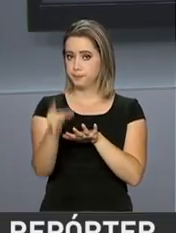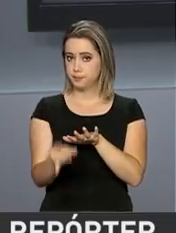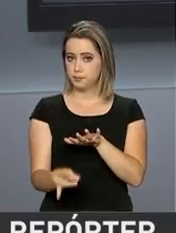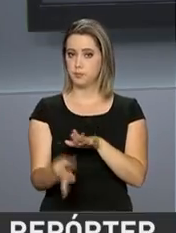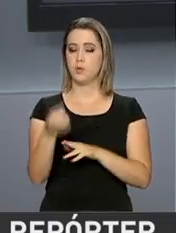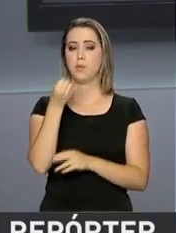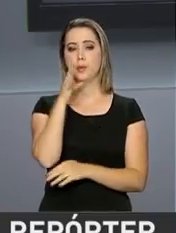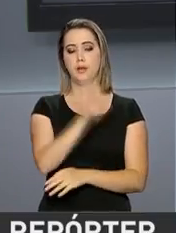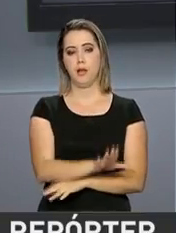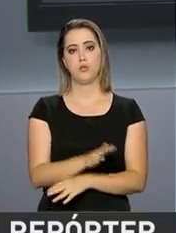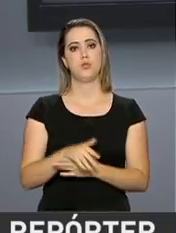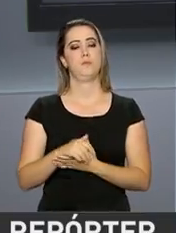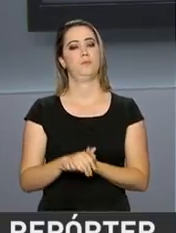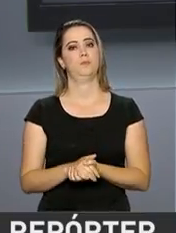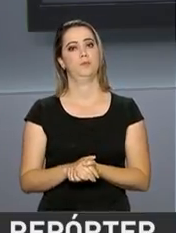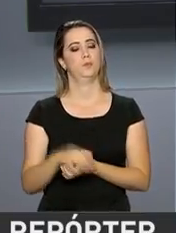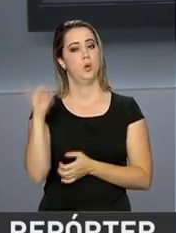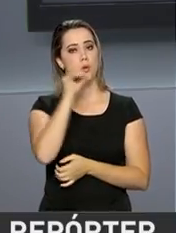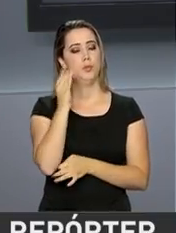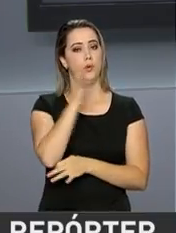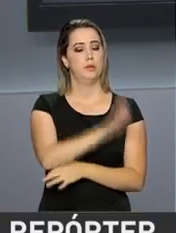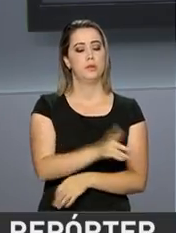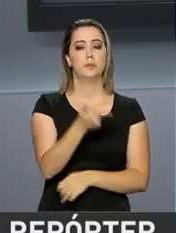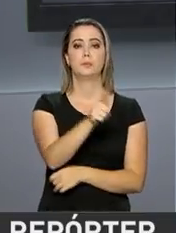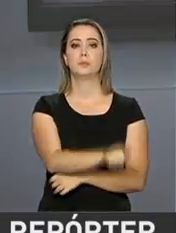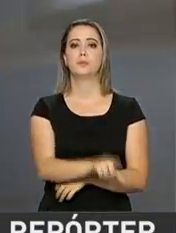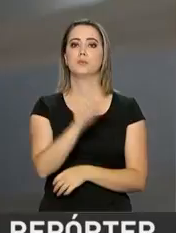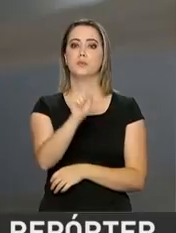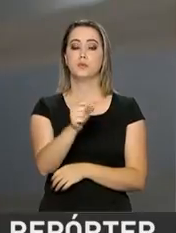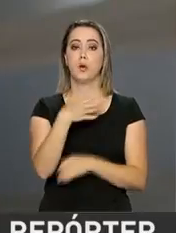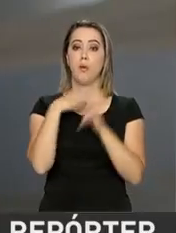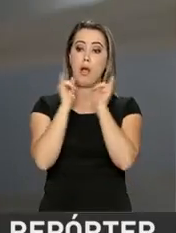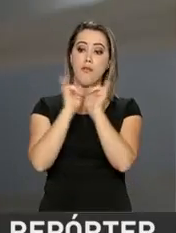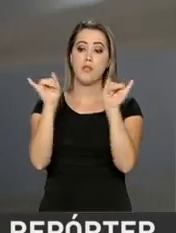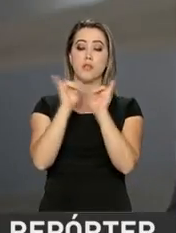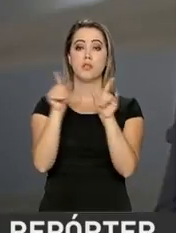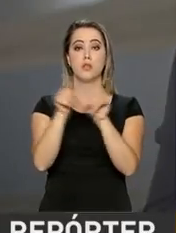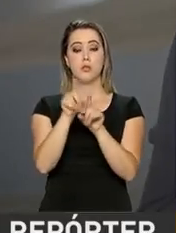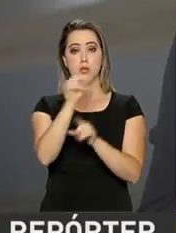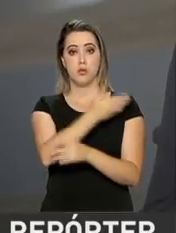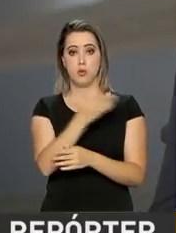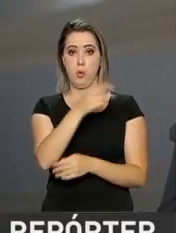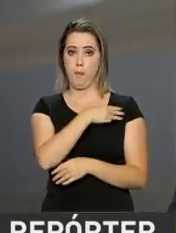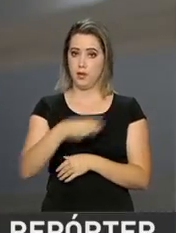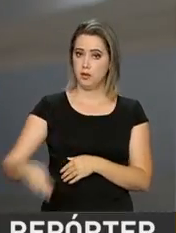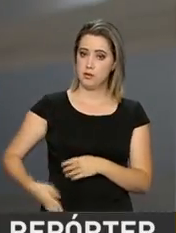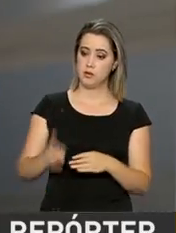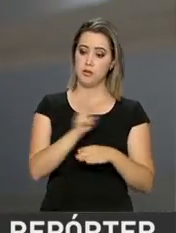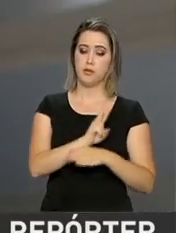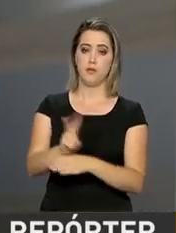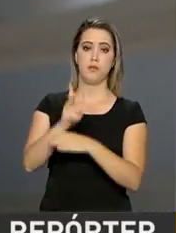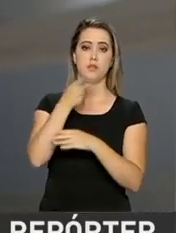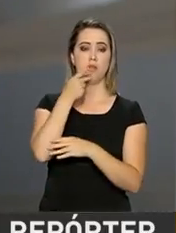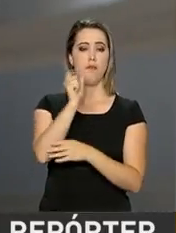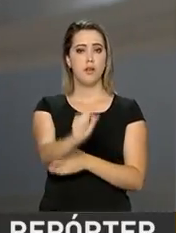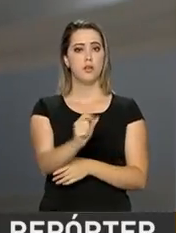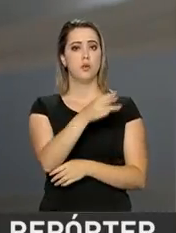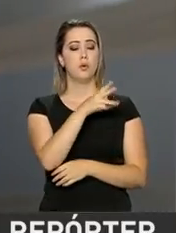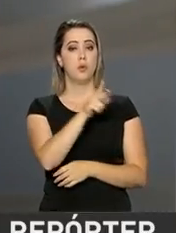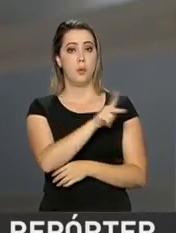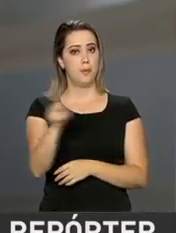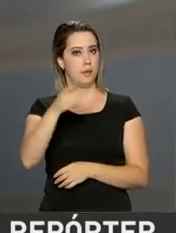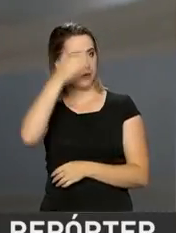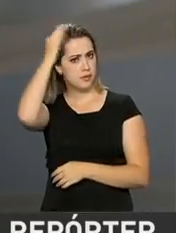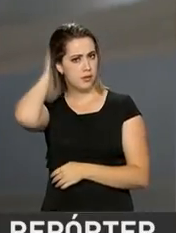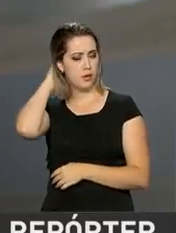a boa tarde mais uma vez o ala roberto boa tarde novamente por meio desse pronunciamento o ministro da defesa raúl jungmann informou que o presidente da